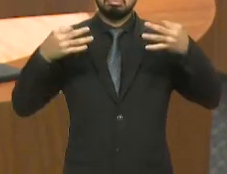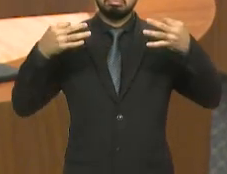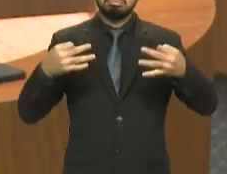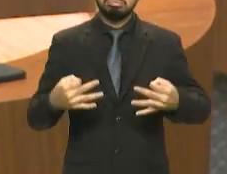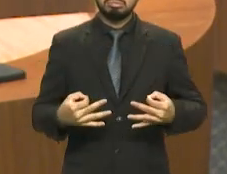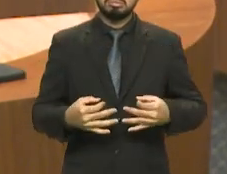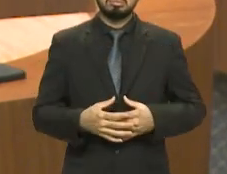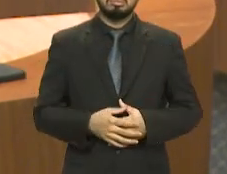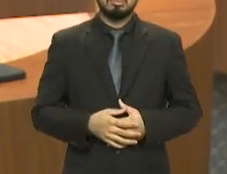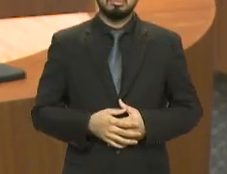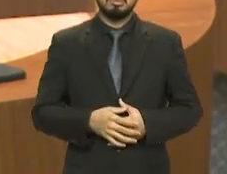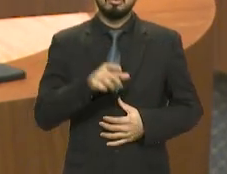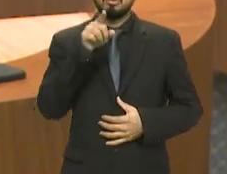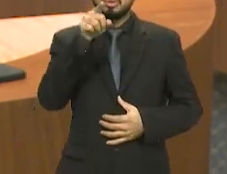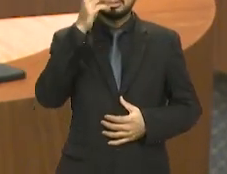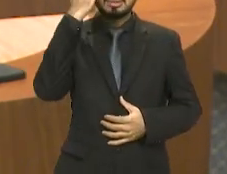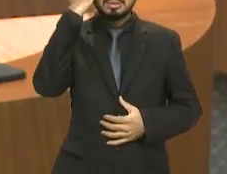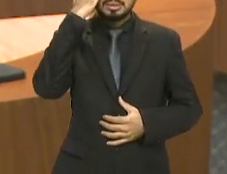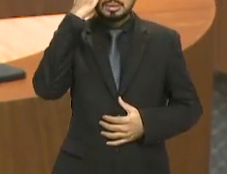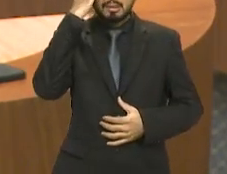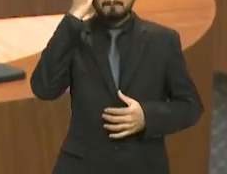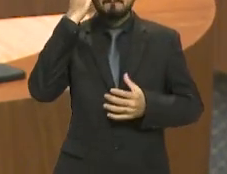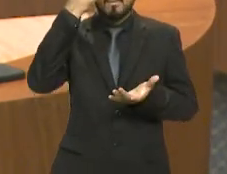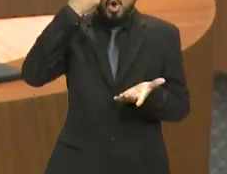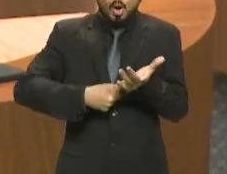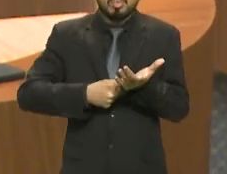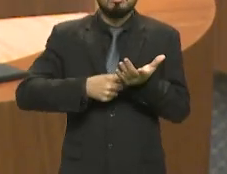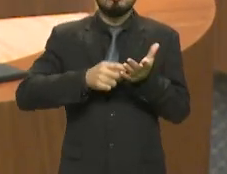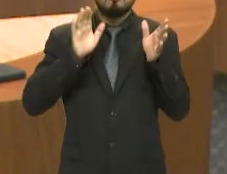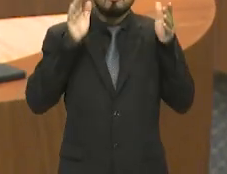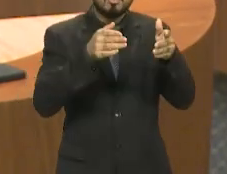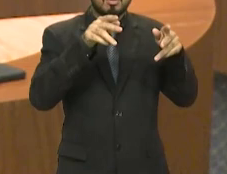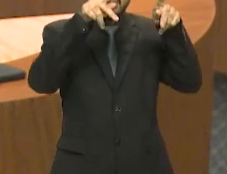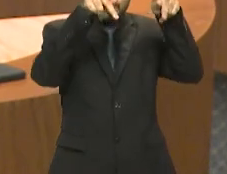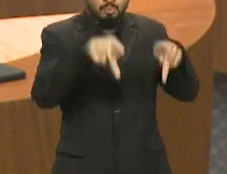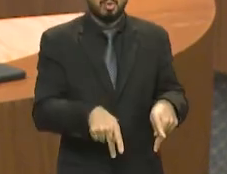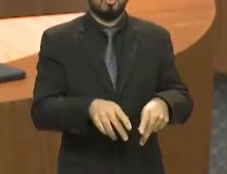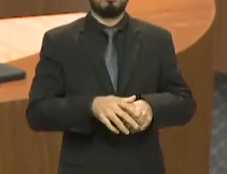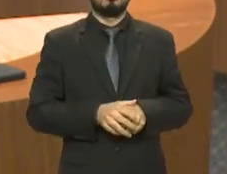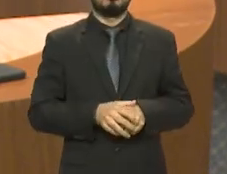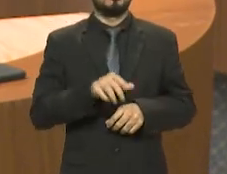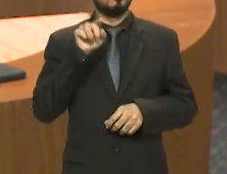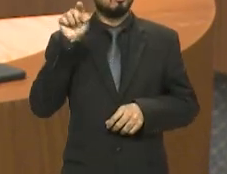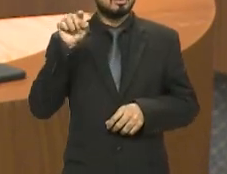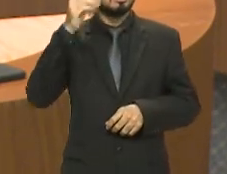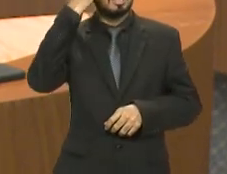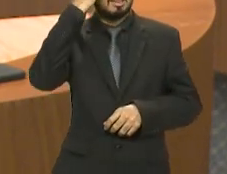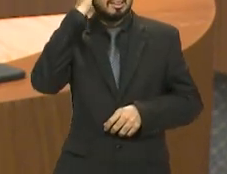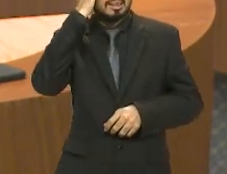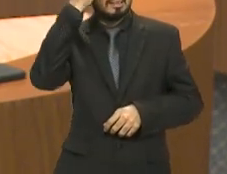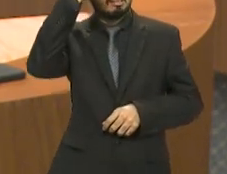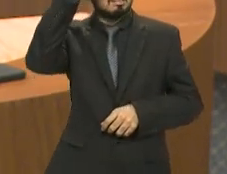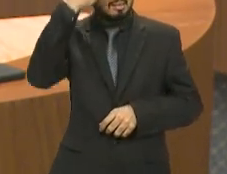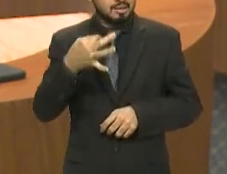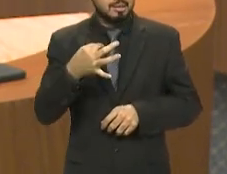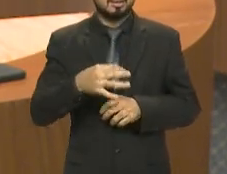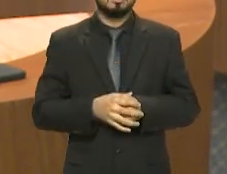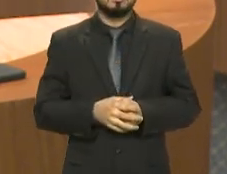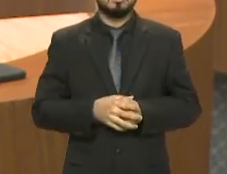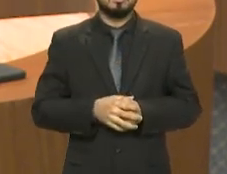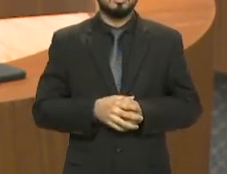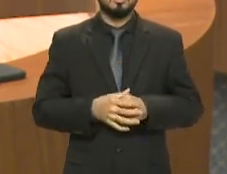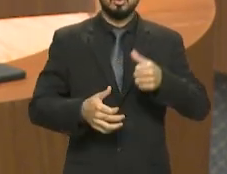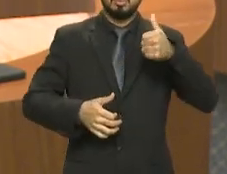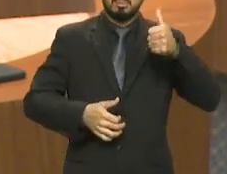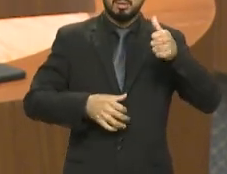primeiro compromisso é com o povo, é com a sociedade. E Vossa Excelência teve, atendeu esse chamamento. Que o segundo compromisso é com o grupo político ao qual